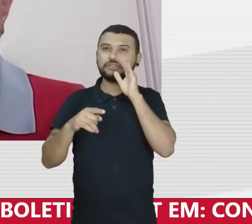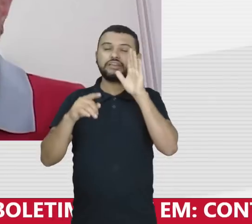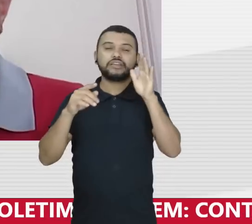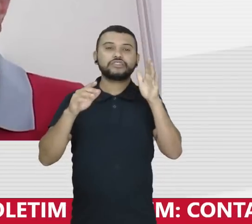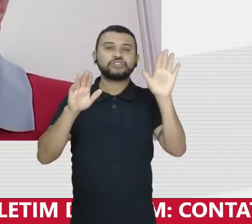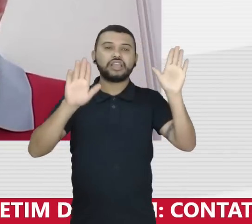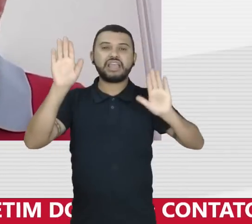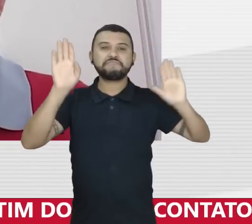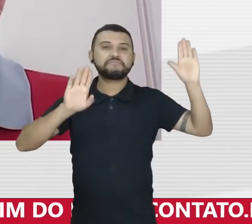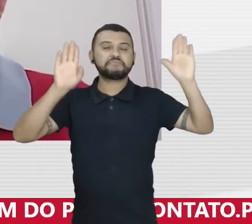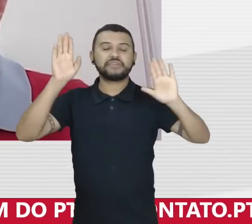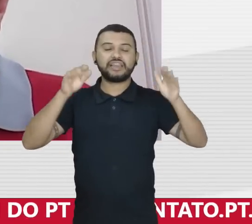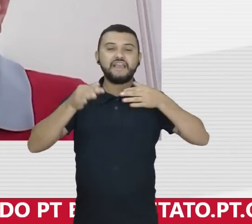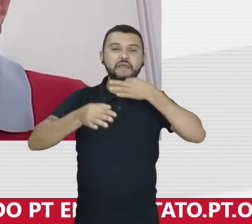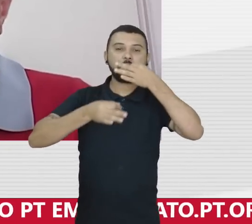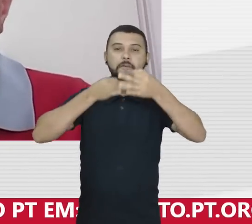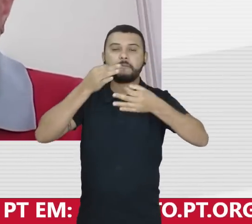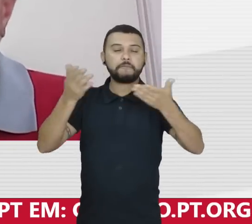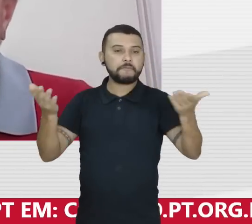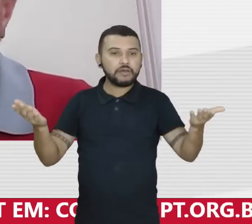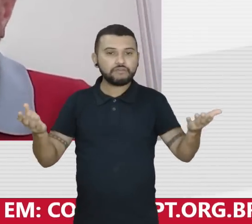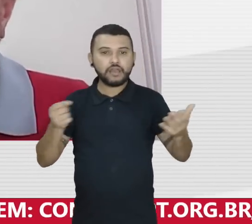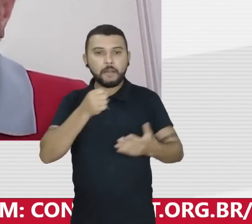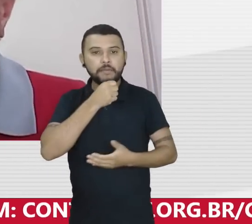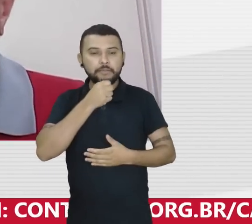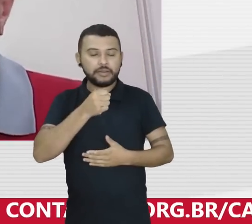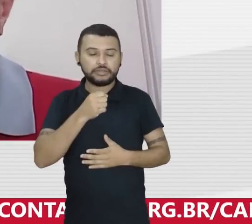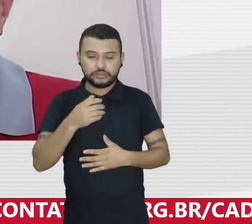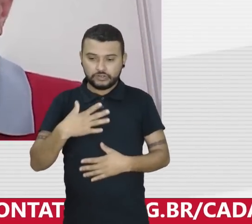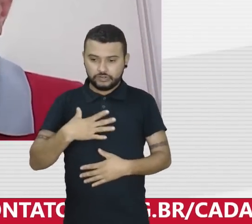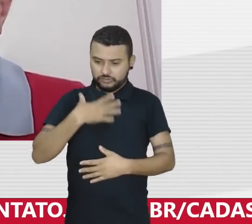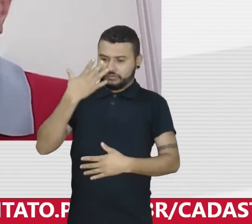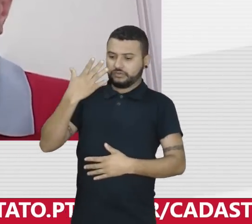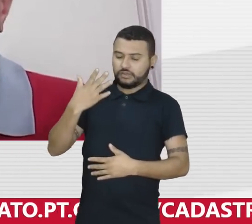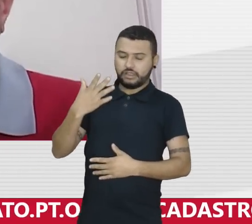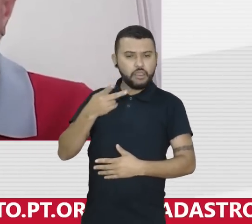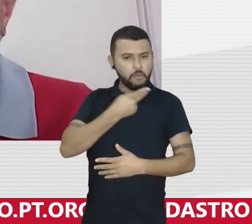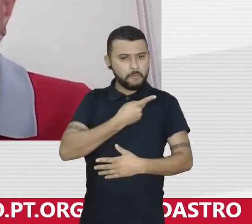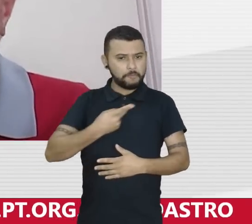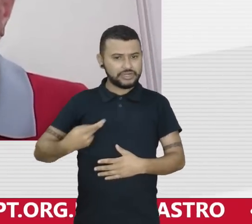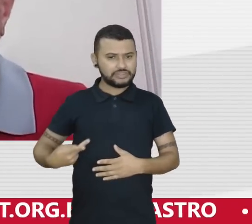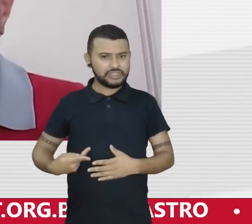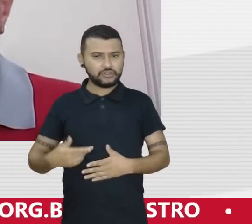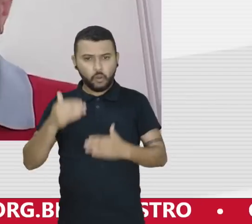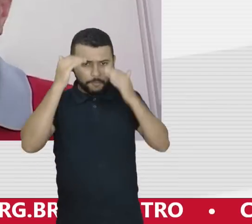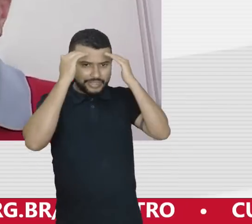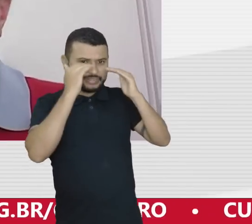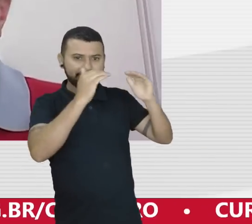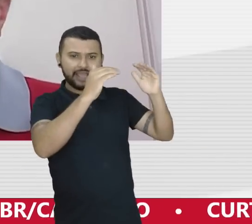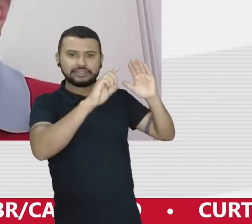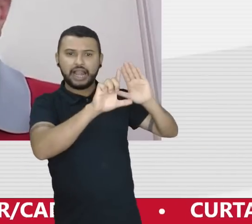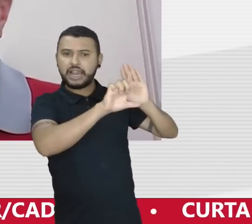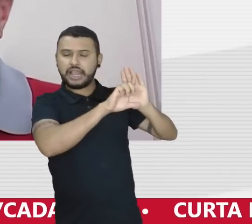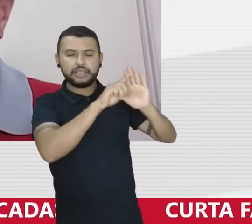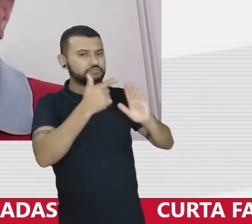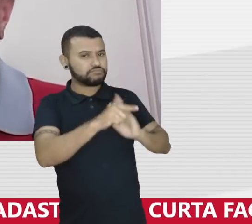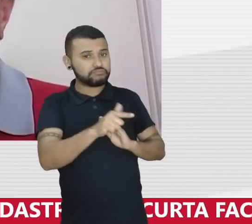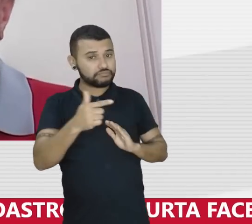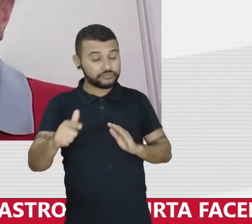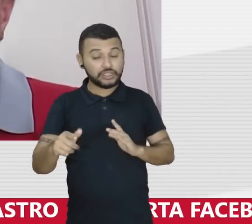campanha. Então, não há dúvida que esse é o primeiro choque, é um presidente da ilegalidade. Mas ele é também